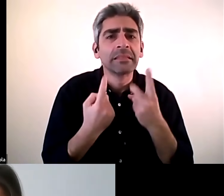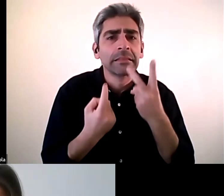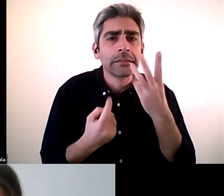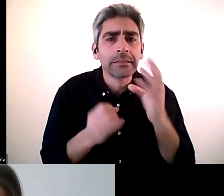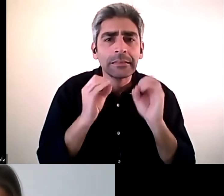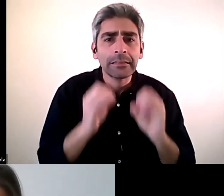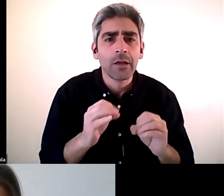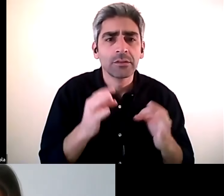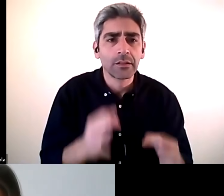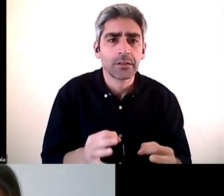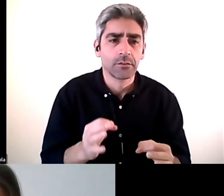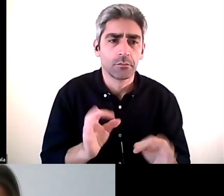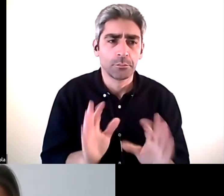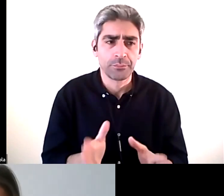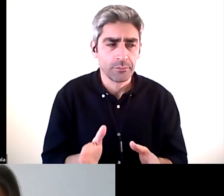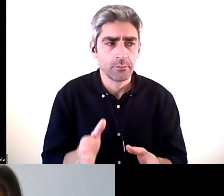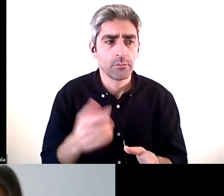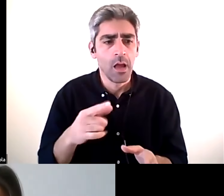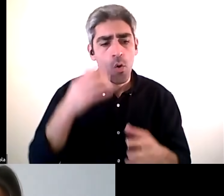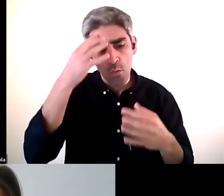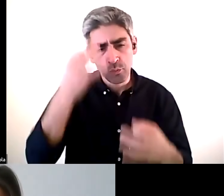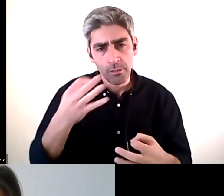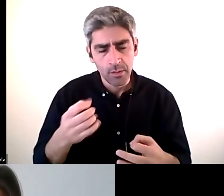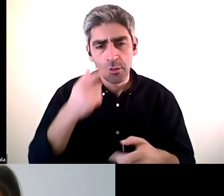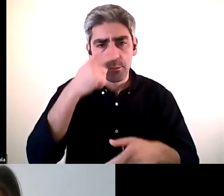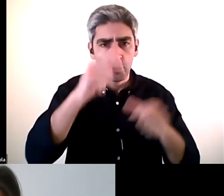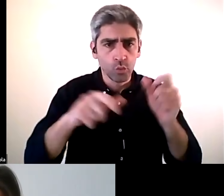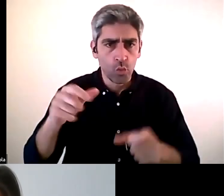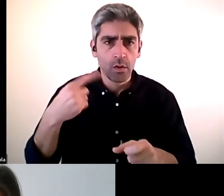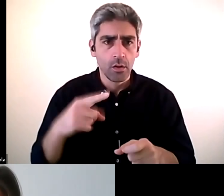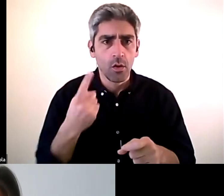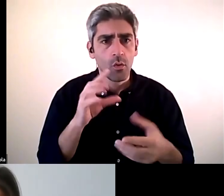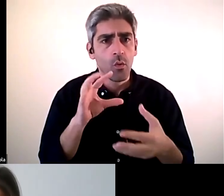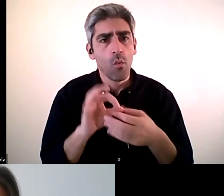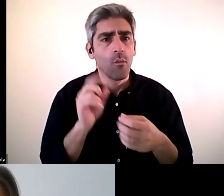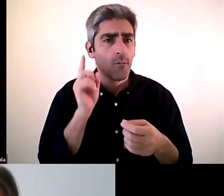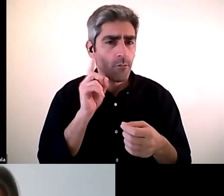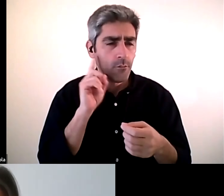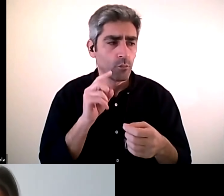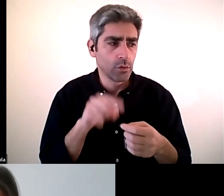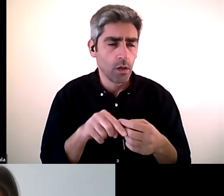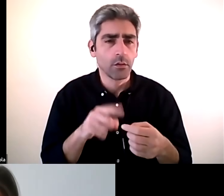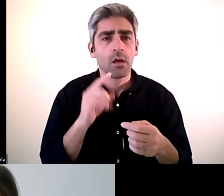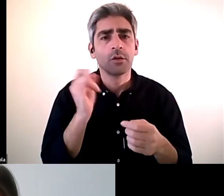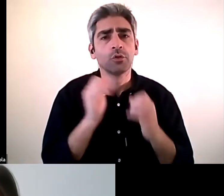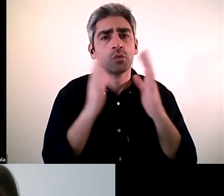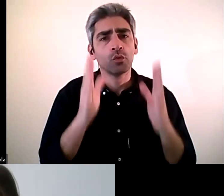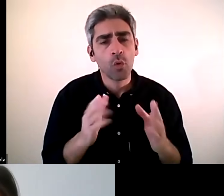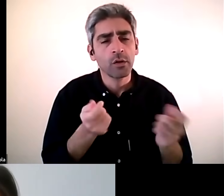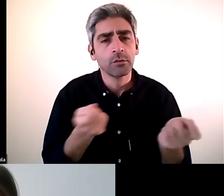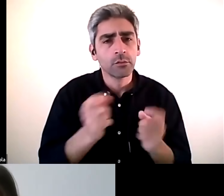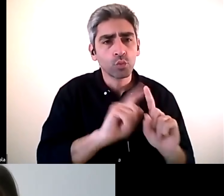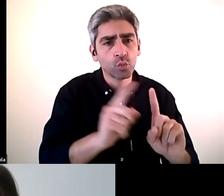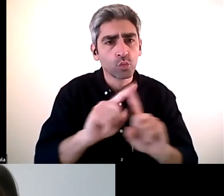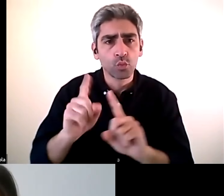certezas ou de 100 certezas. E há aqui os comportamentos das pessoas que têm um fator muito relevante. As organizações, as diferentes